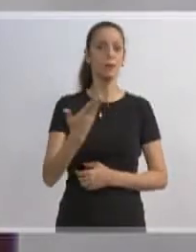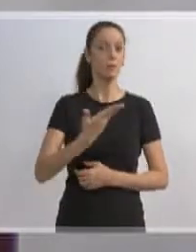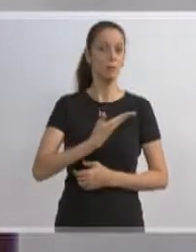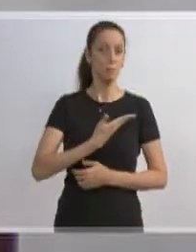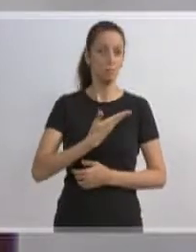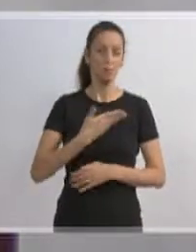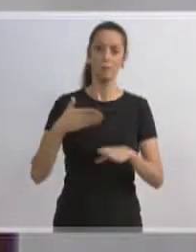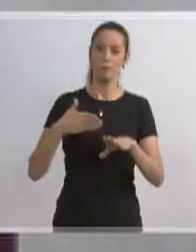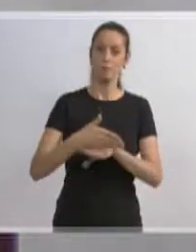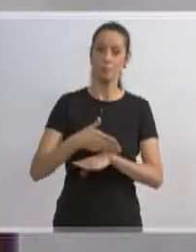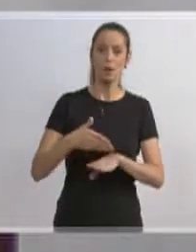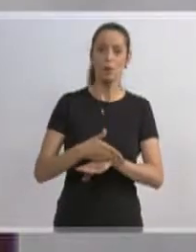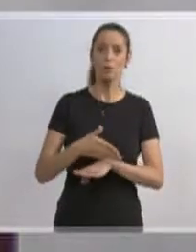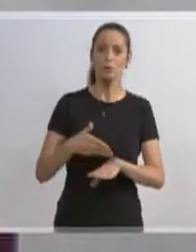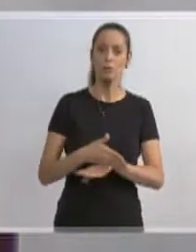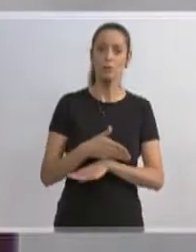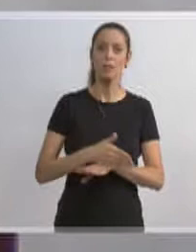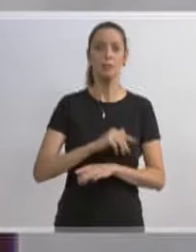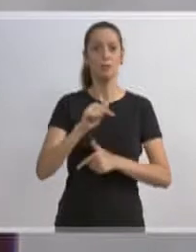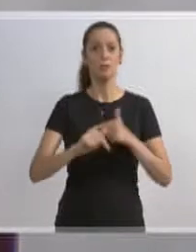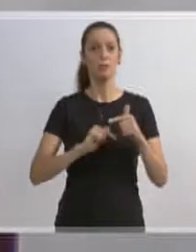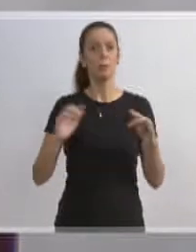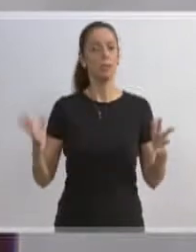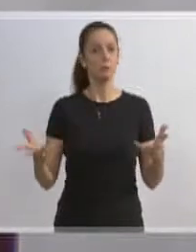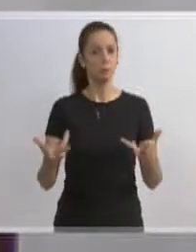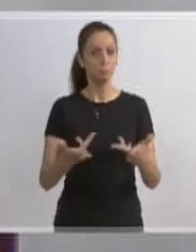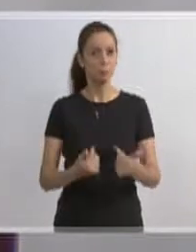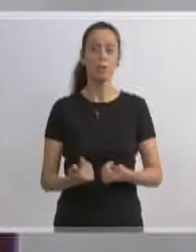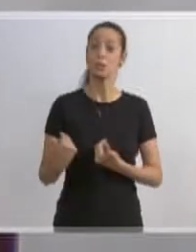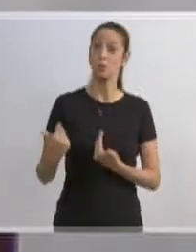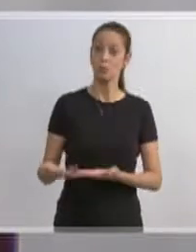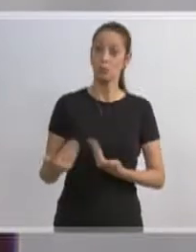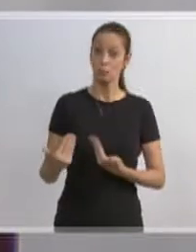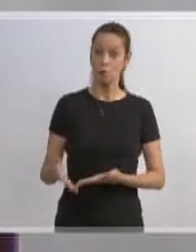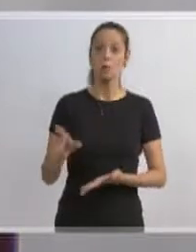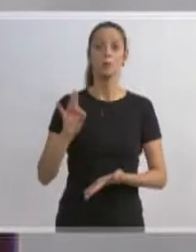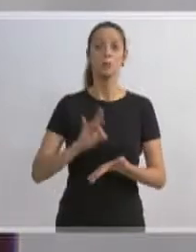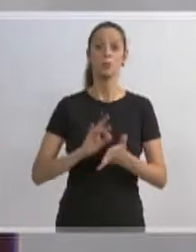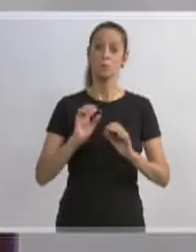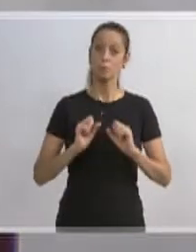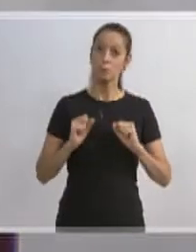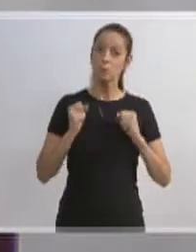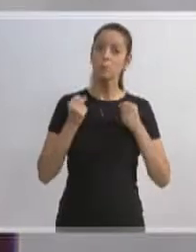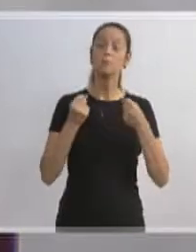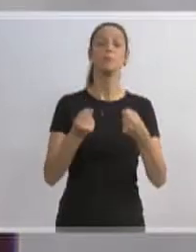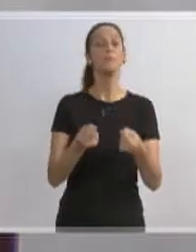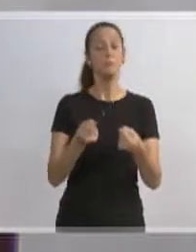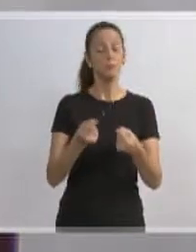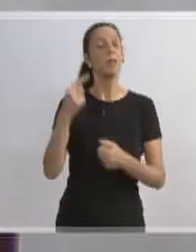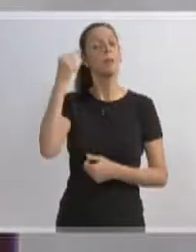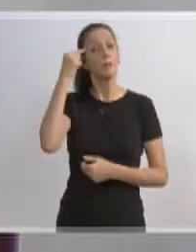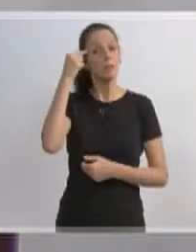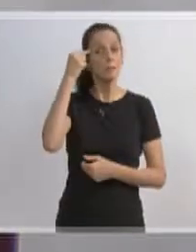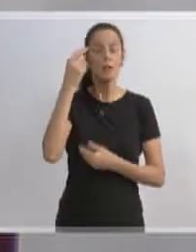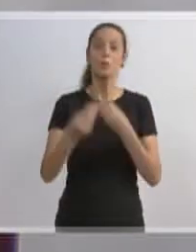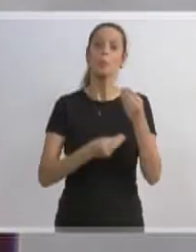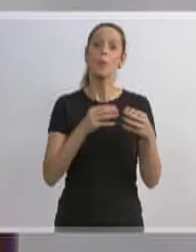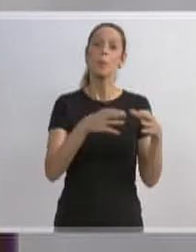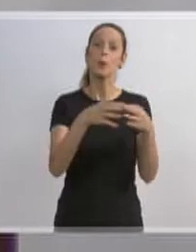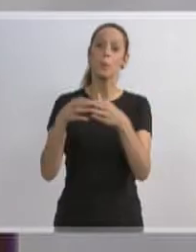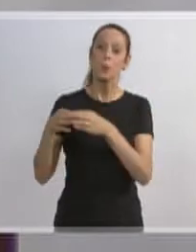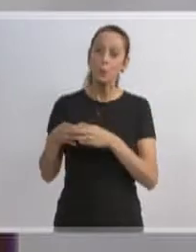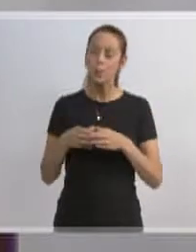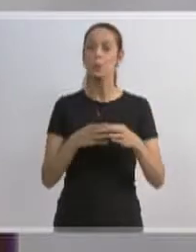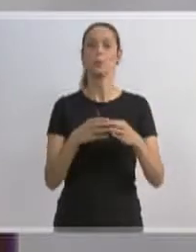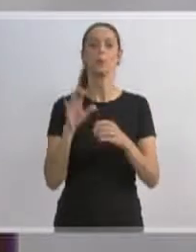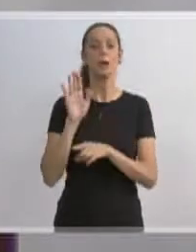fazem parte desse projeto fantástico e de jovens que destinam e que abdicam o tempo do seu lazer para pensar na coletividade, para se dedicar